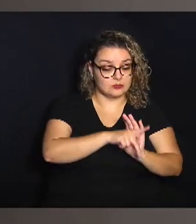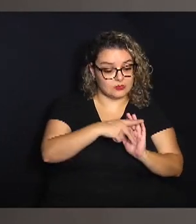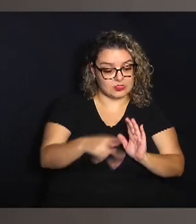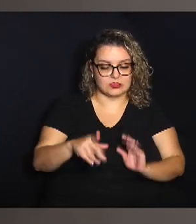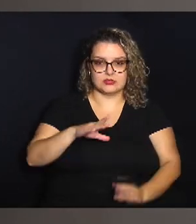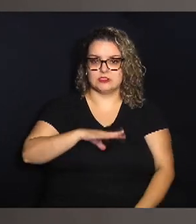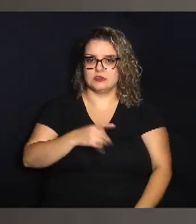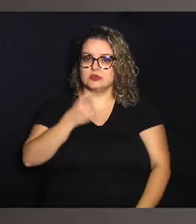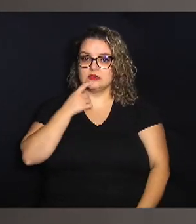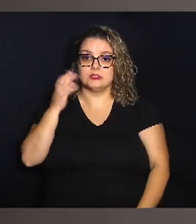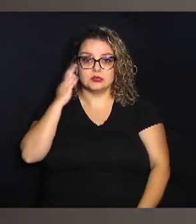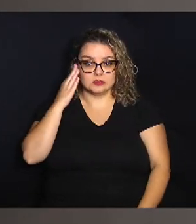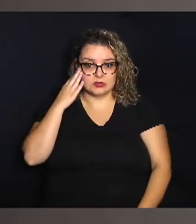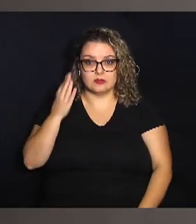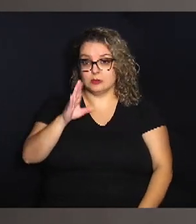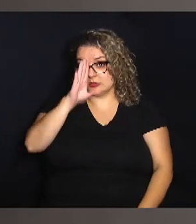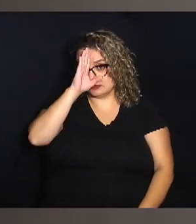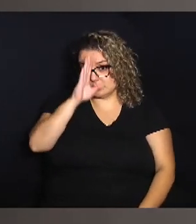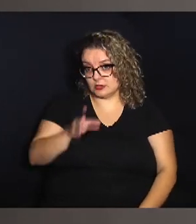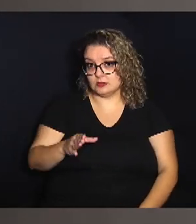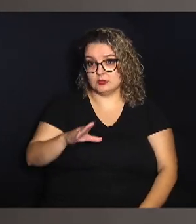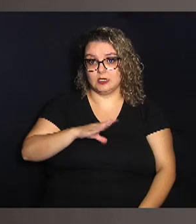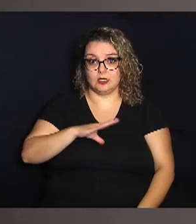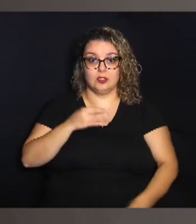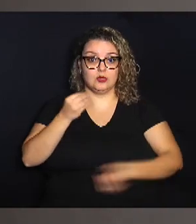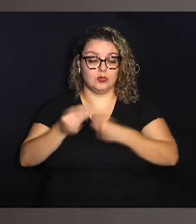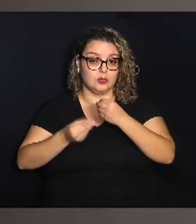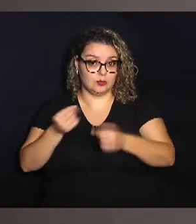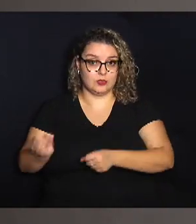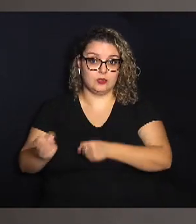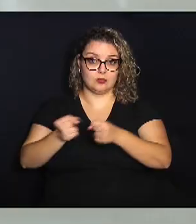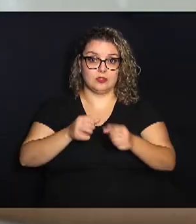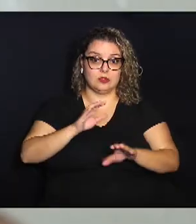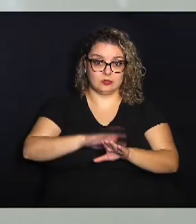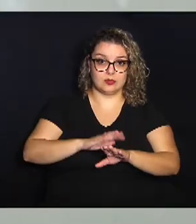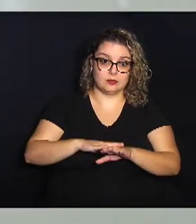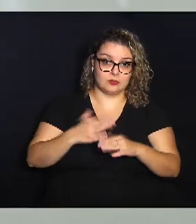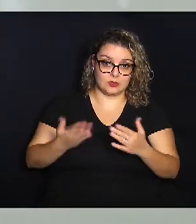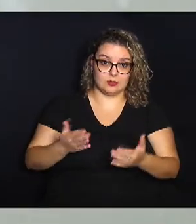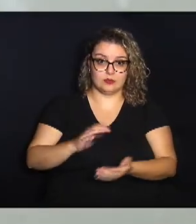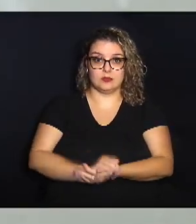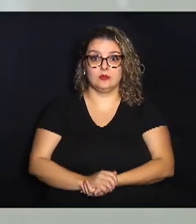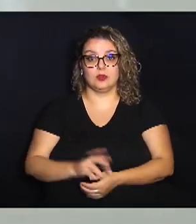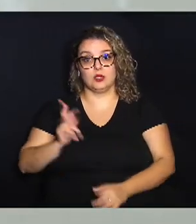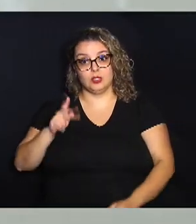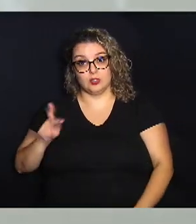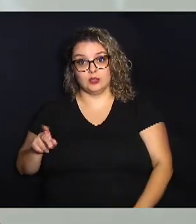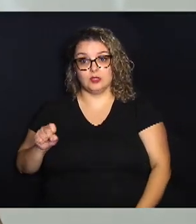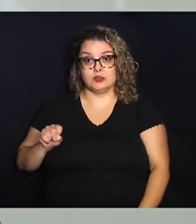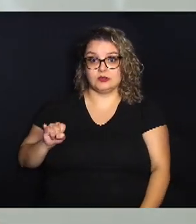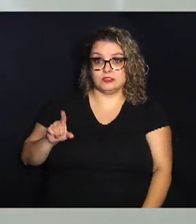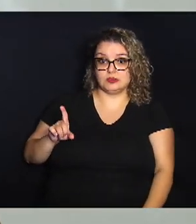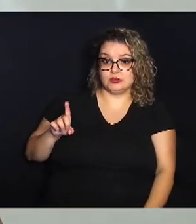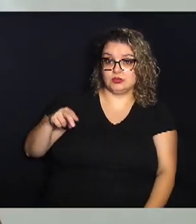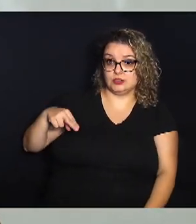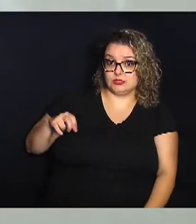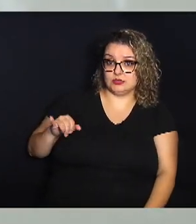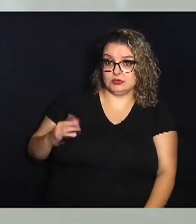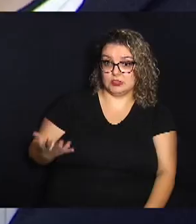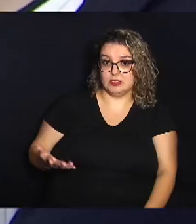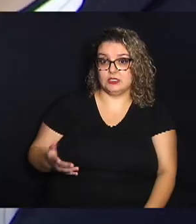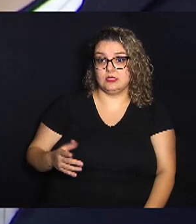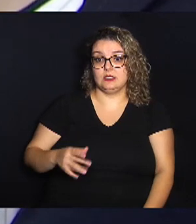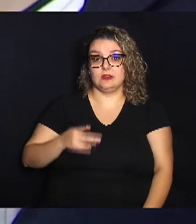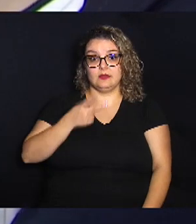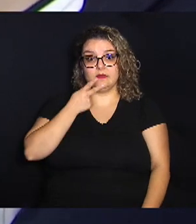pouco sobre as questões principais da cidade e como que o poder público age sobre isso. O professor Sidney Mello considera que uma